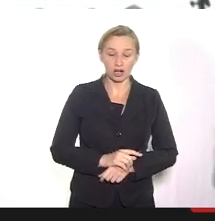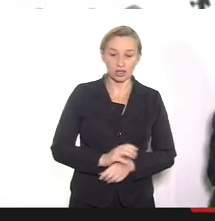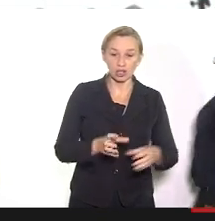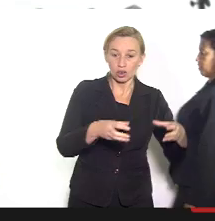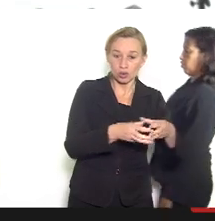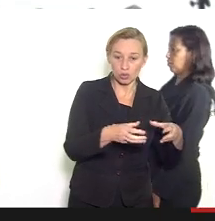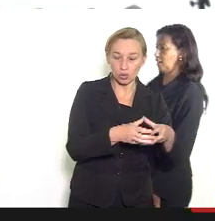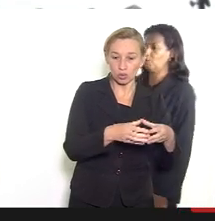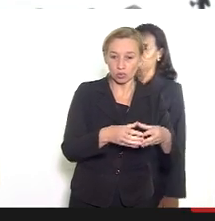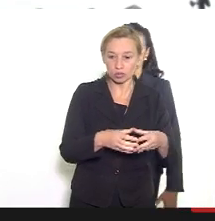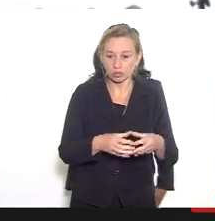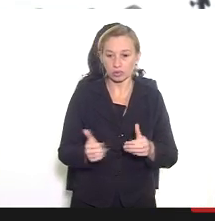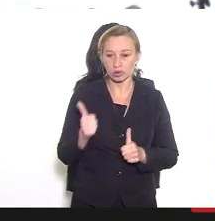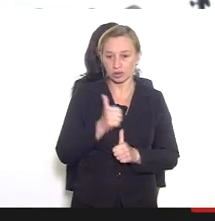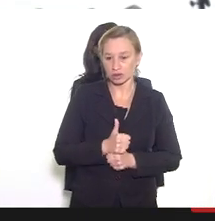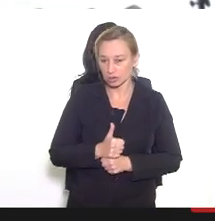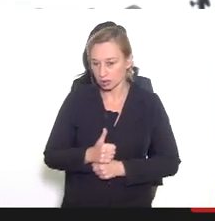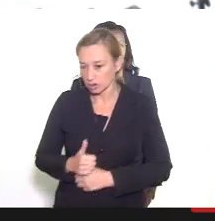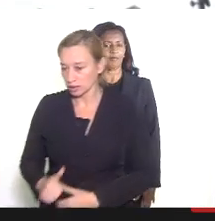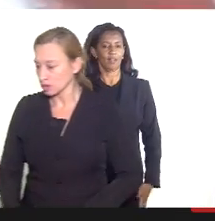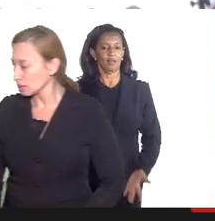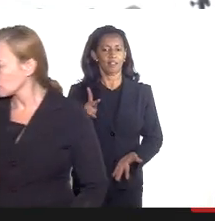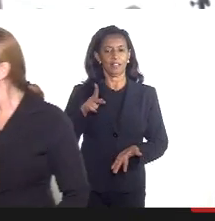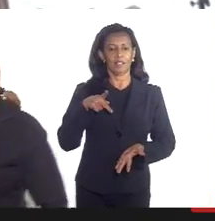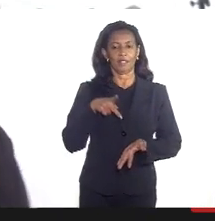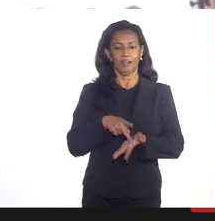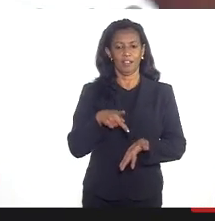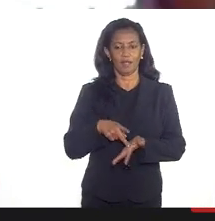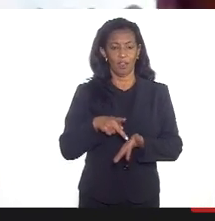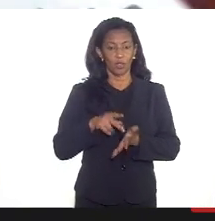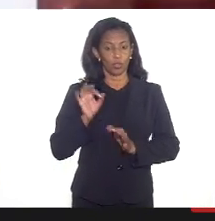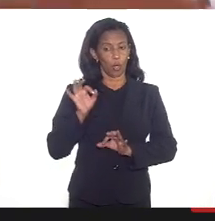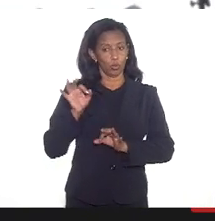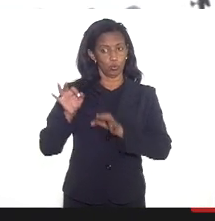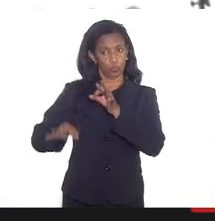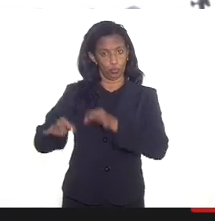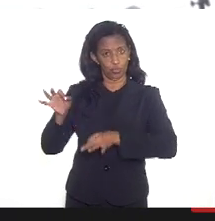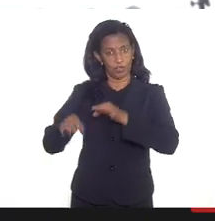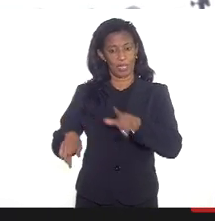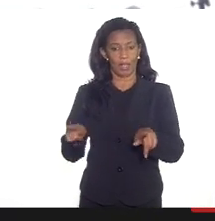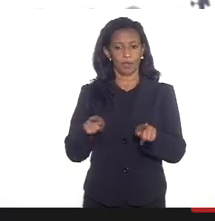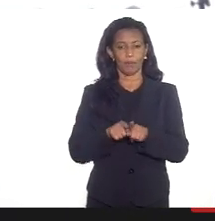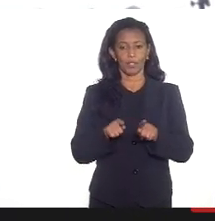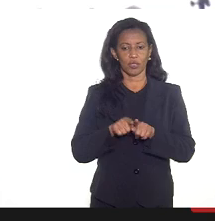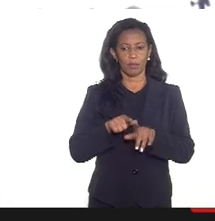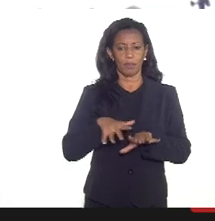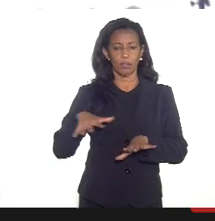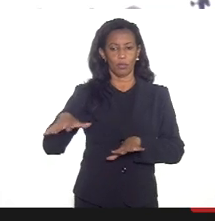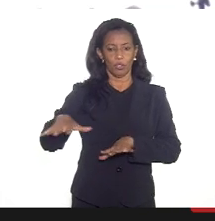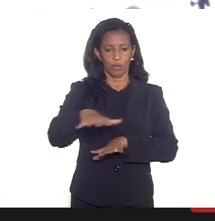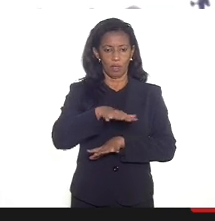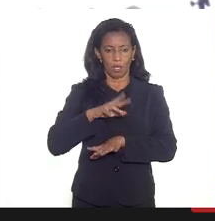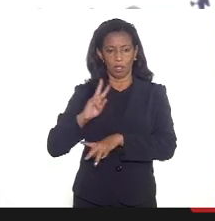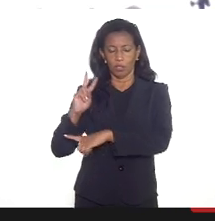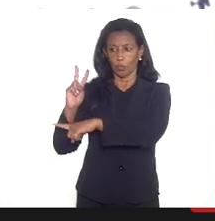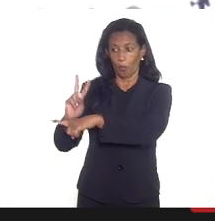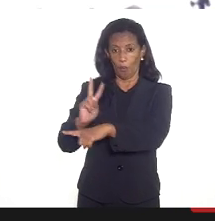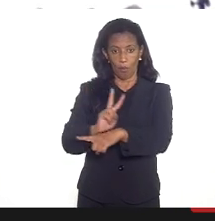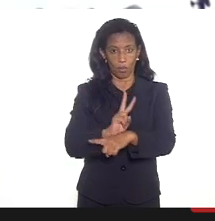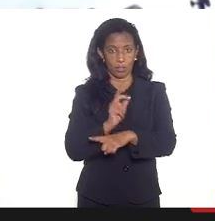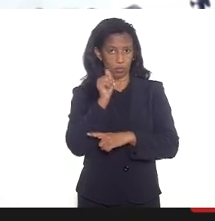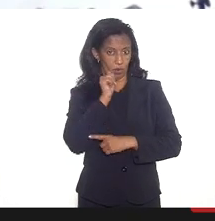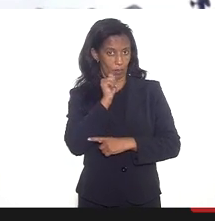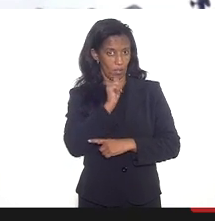equipe multidisciplinar, de fato, não só do judiciário, mas também dos nossos espaços de proteção da mulher, mas